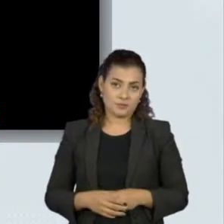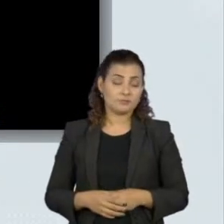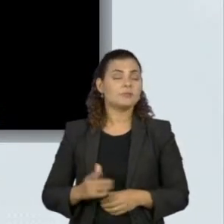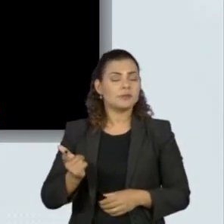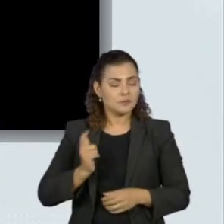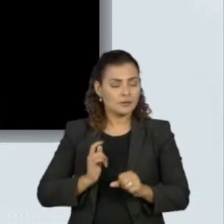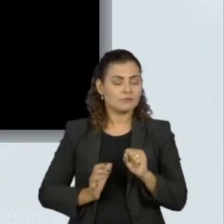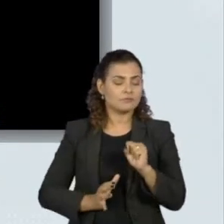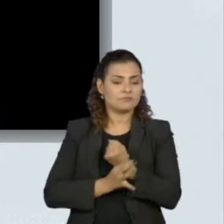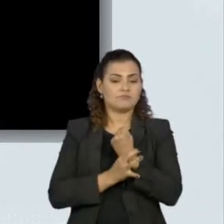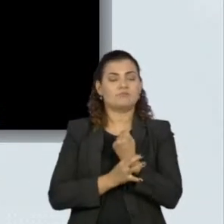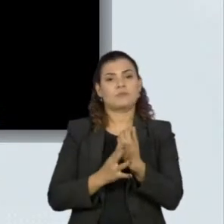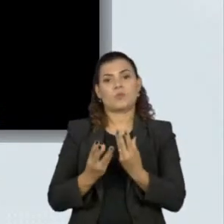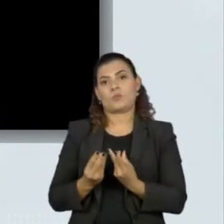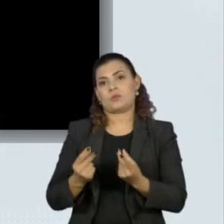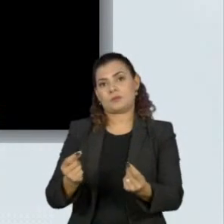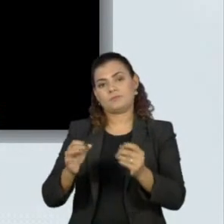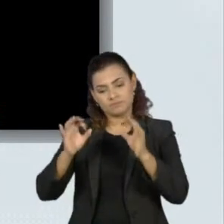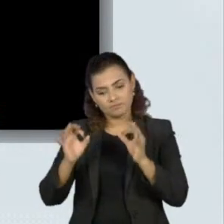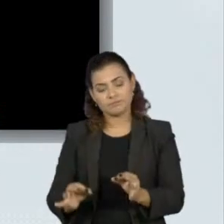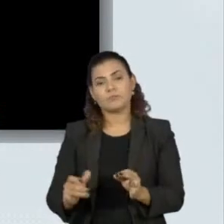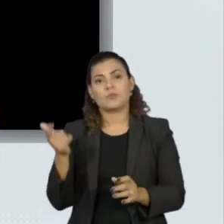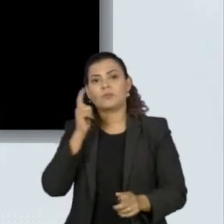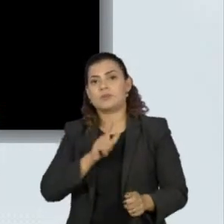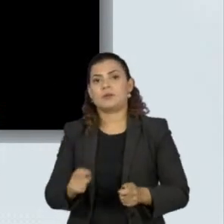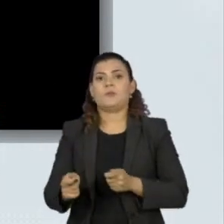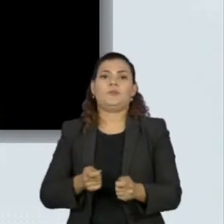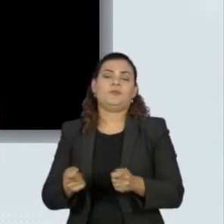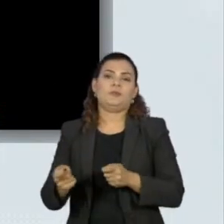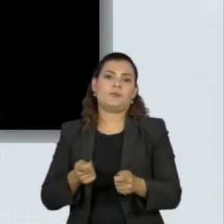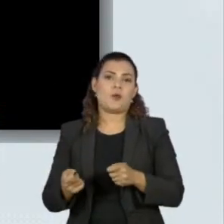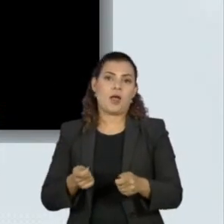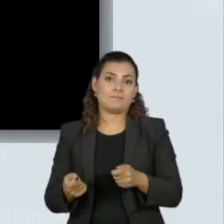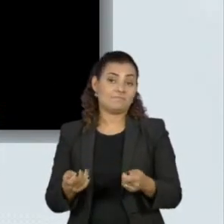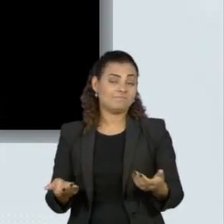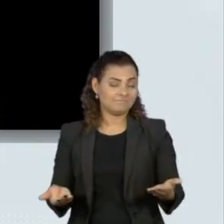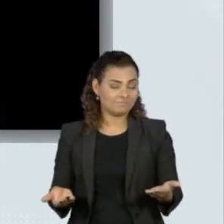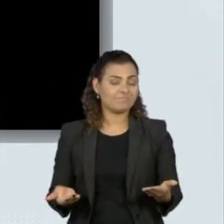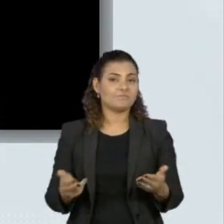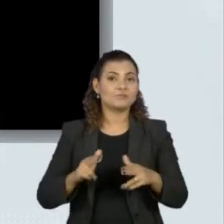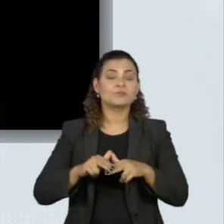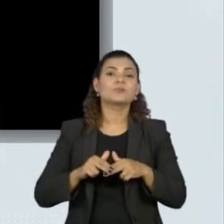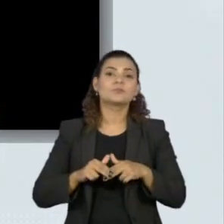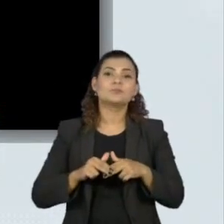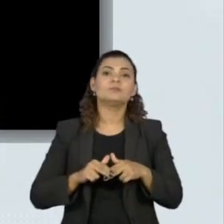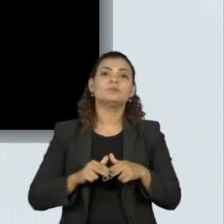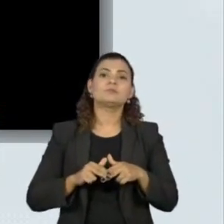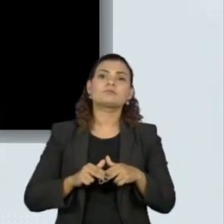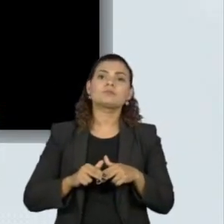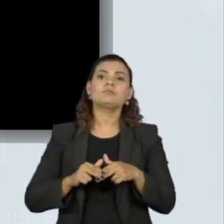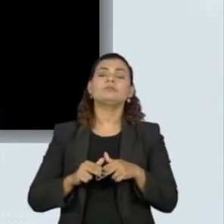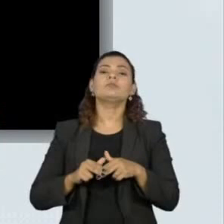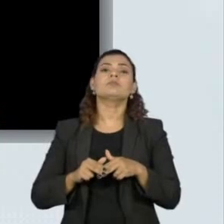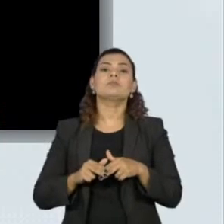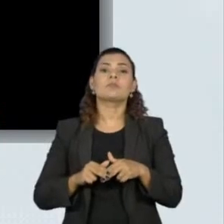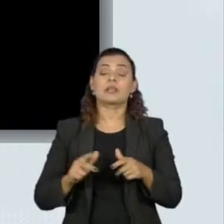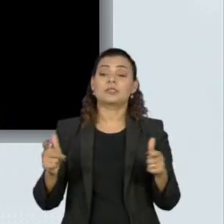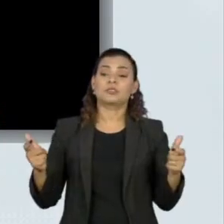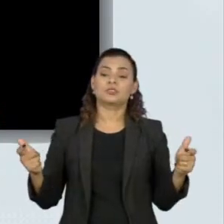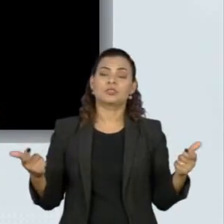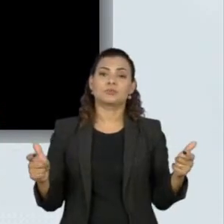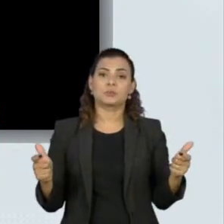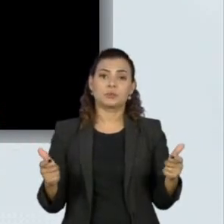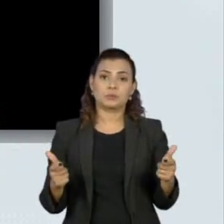uma vacina que consegue controlar a pandemia através desse efeito esperado, que é a